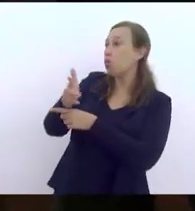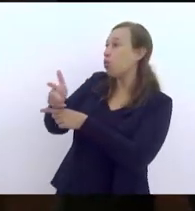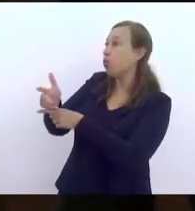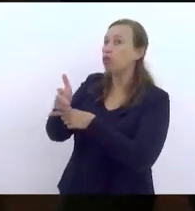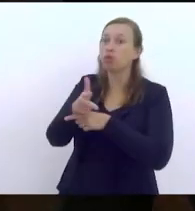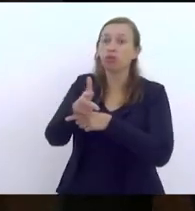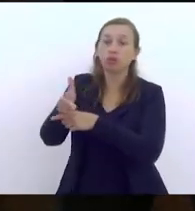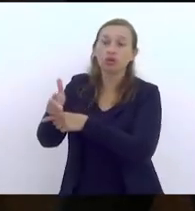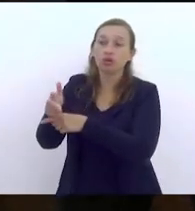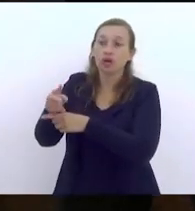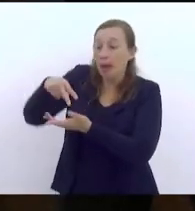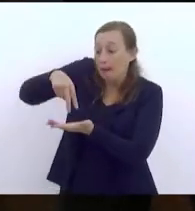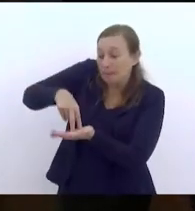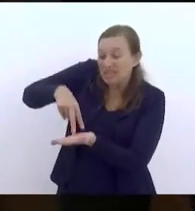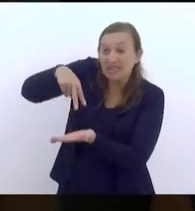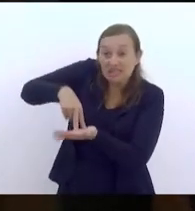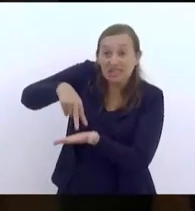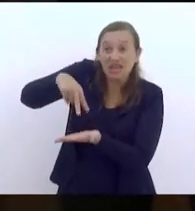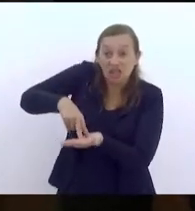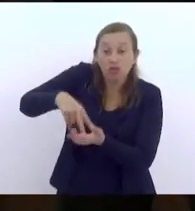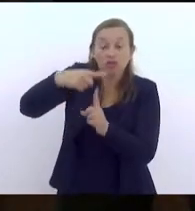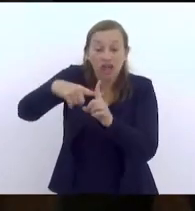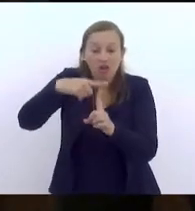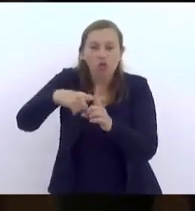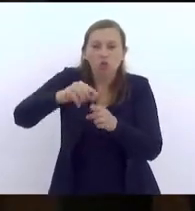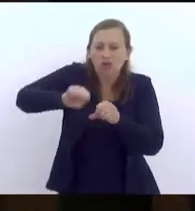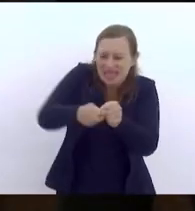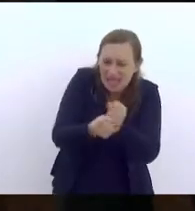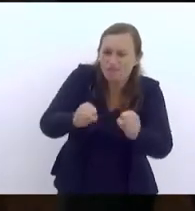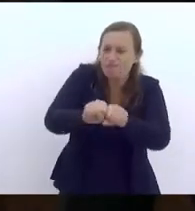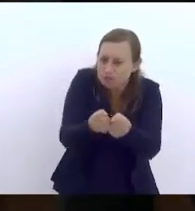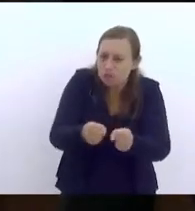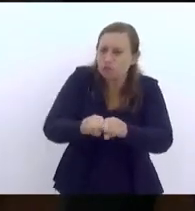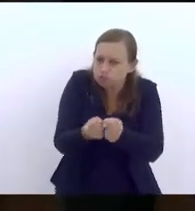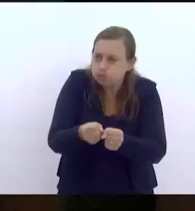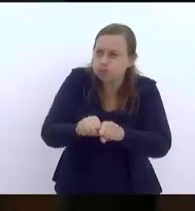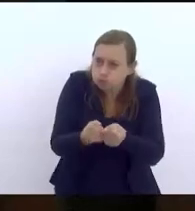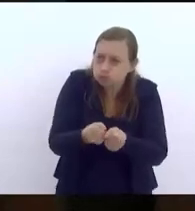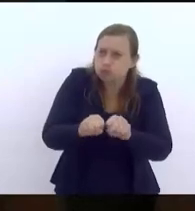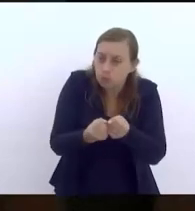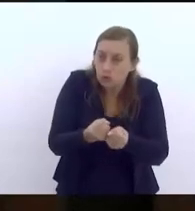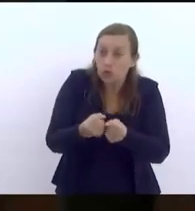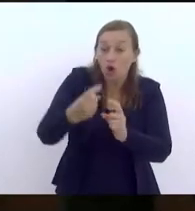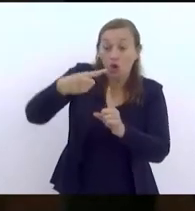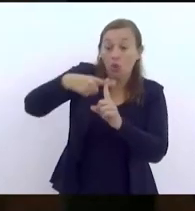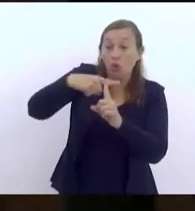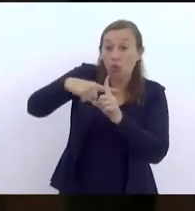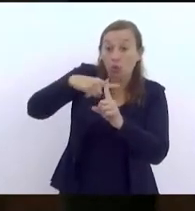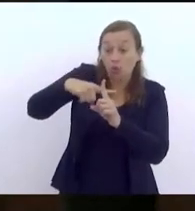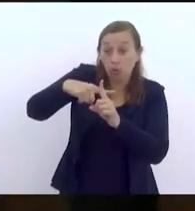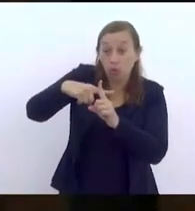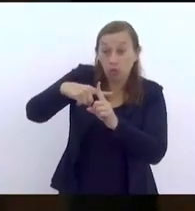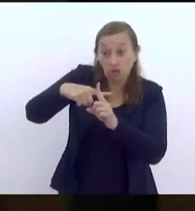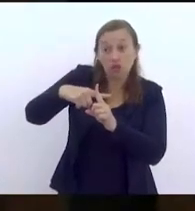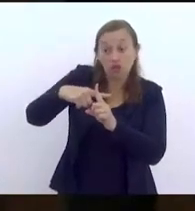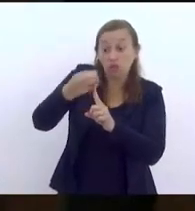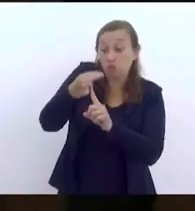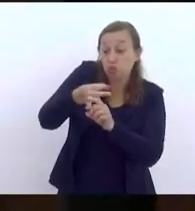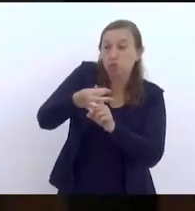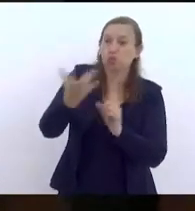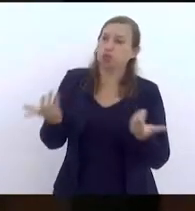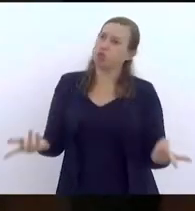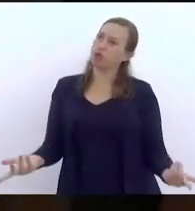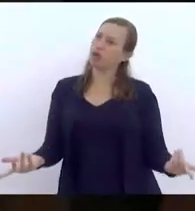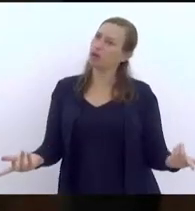gente pisando na cruz, quebrando imagens, colocando pendurados em cruzes, fazendo